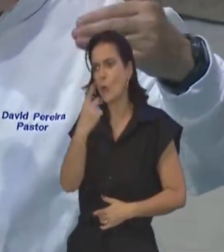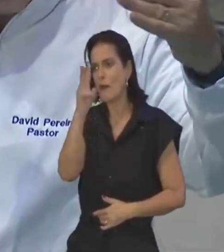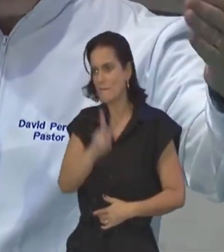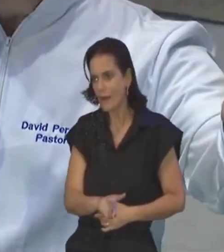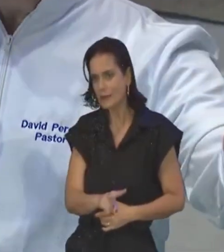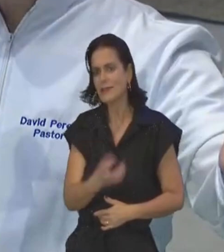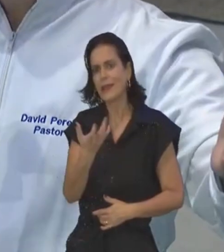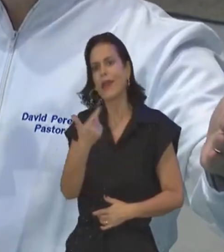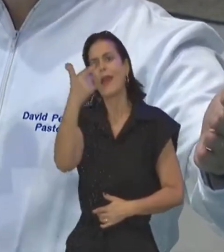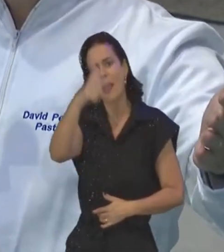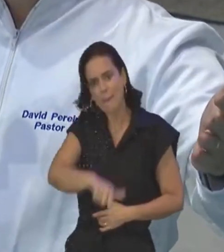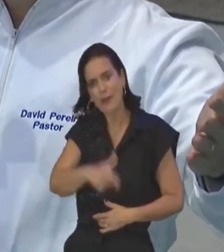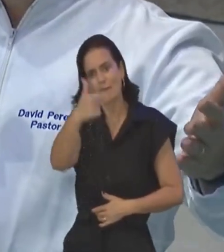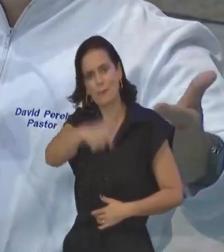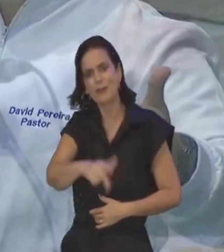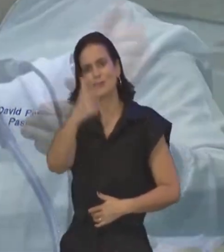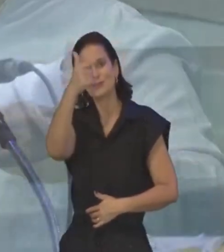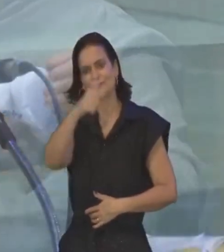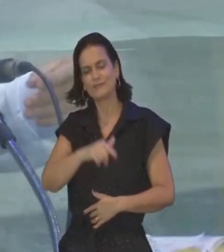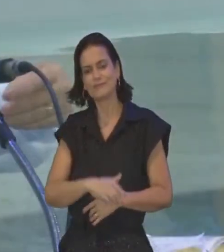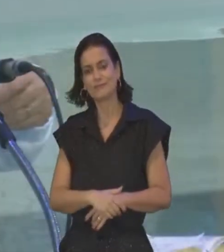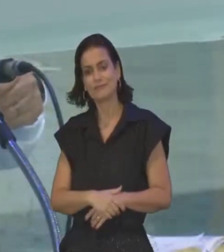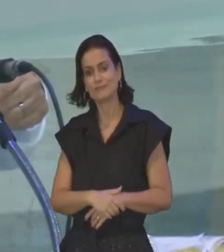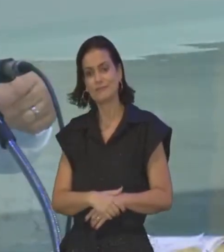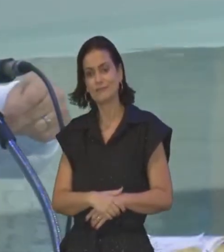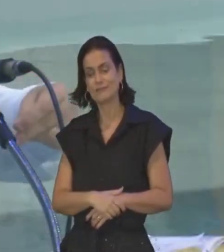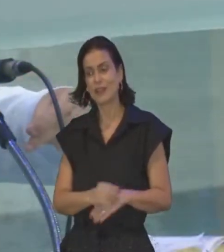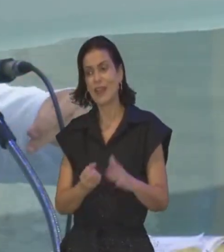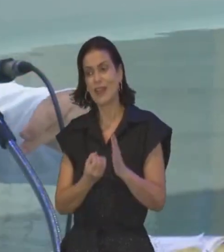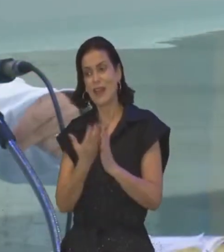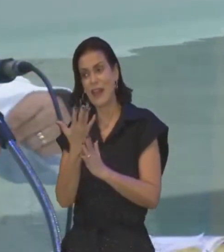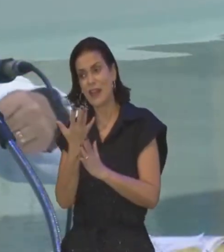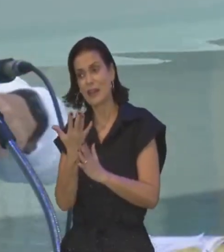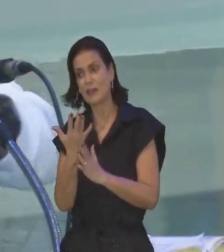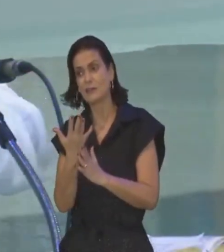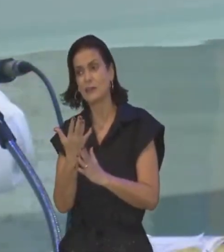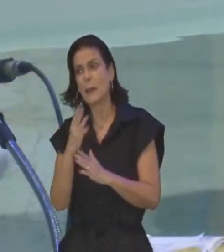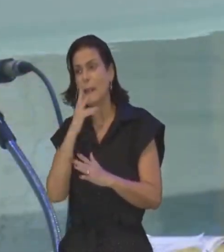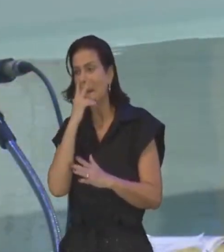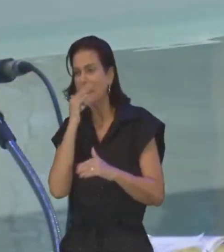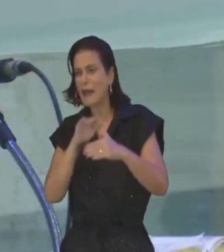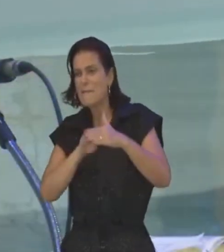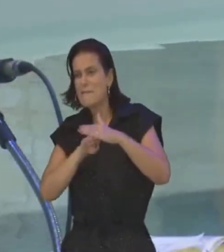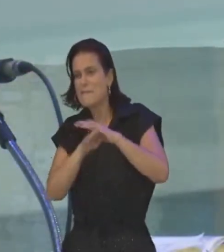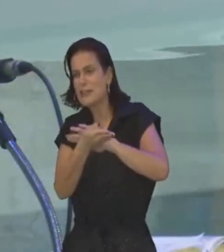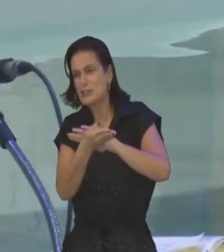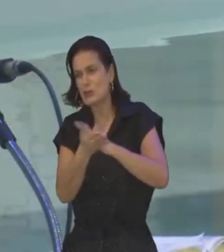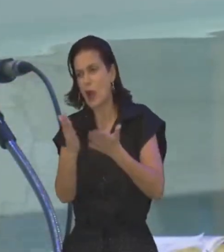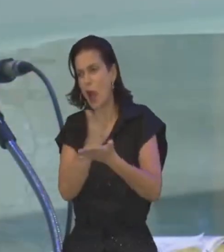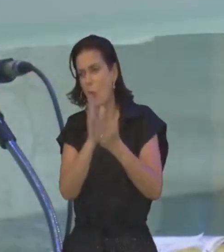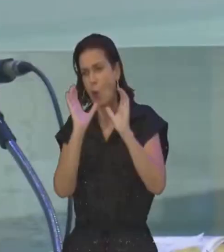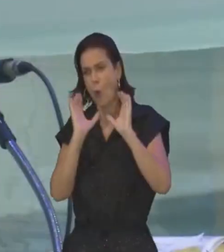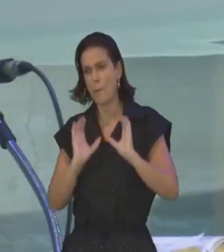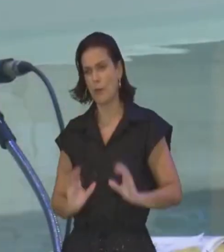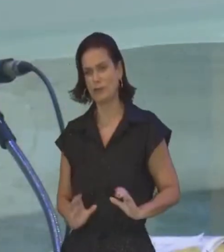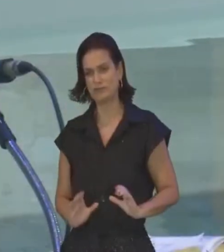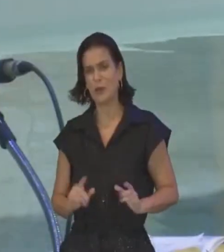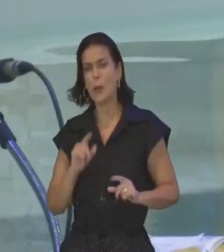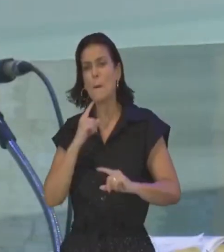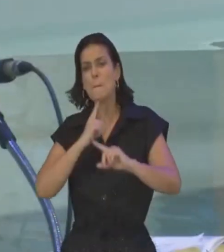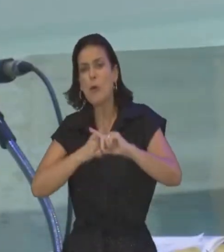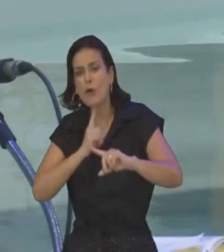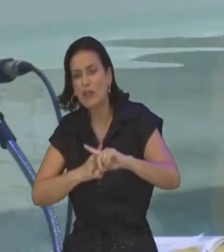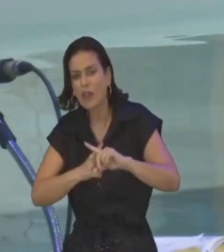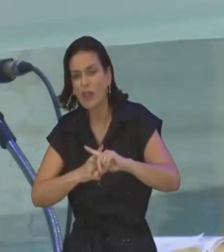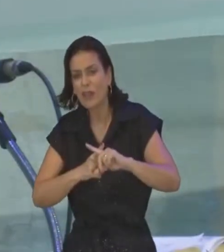queremos repeti-la, e muitas vezes nós vamos nos viciando em determinados comportamentos, exatamente